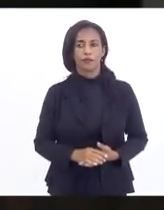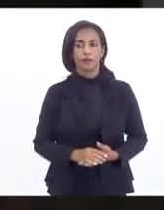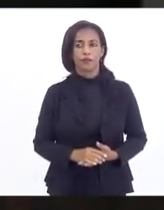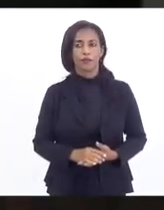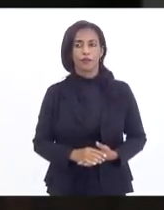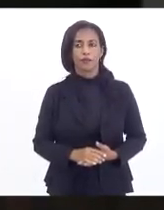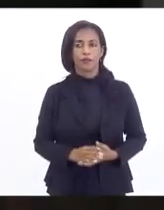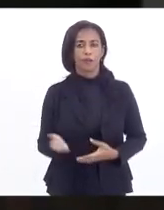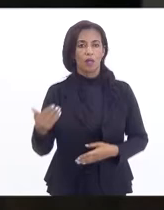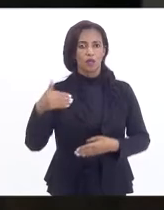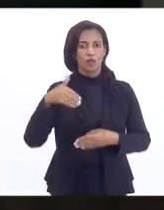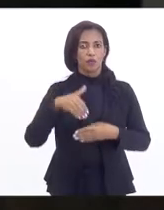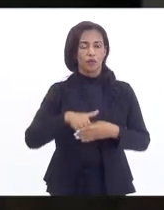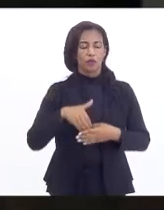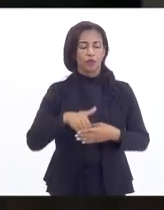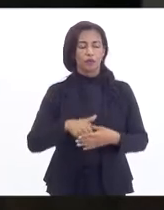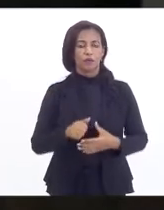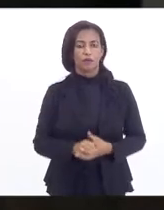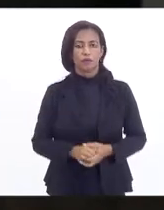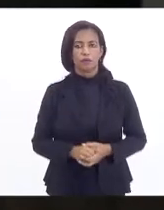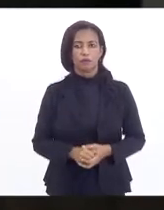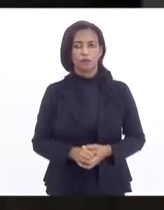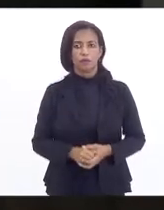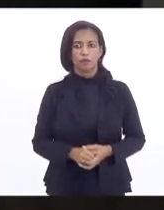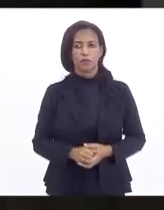Em votação,